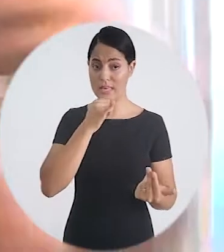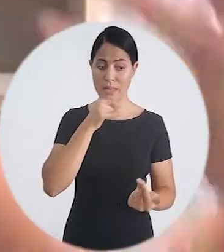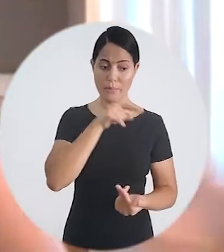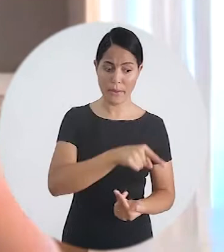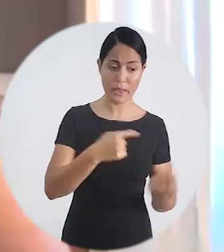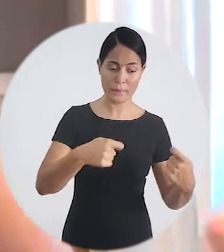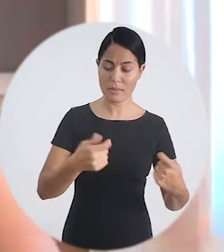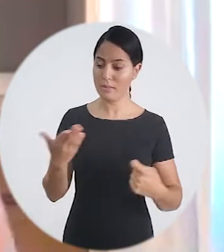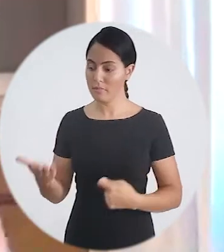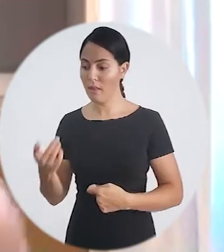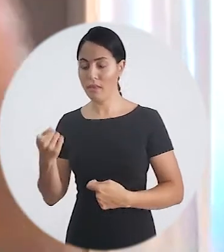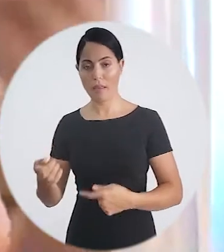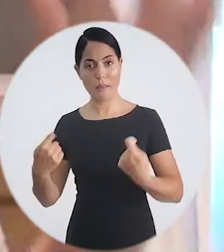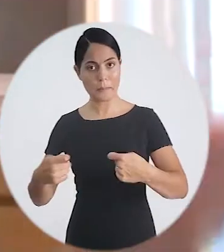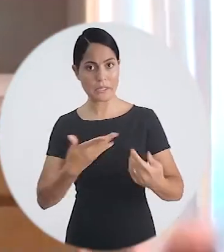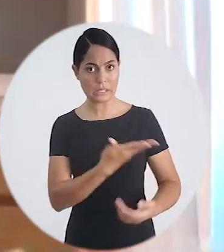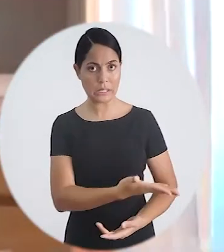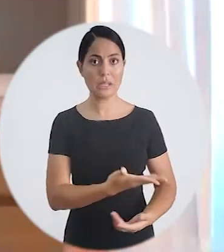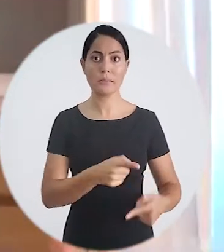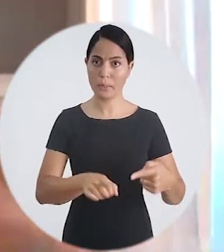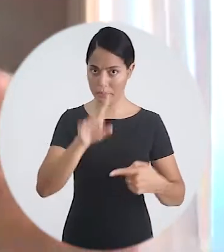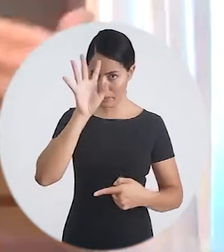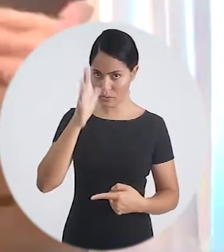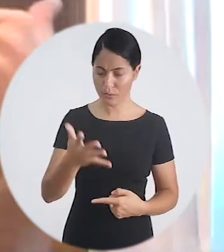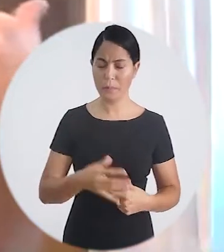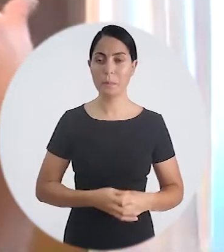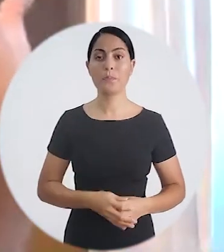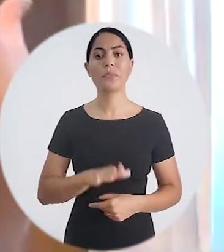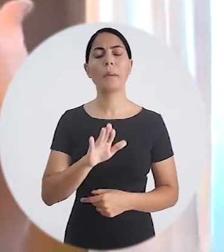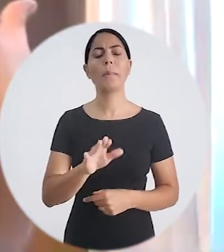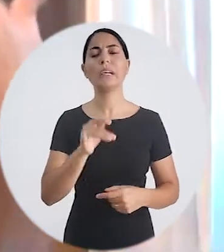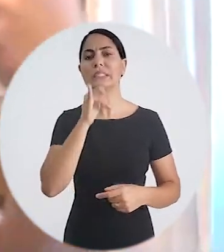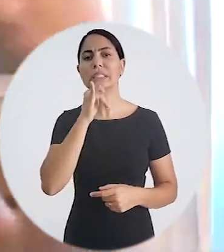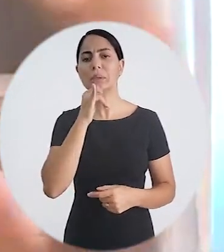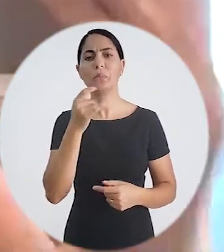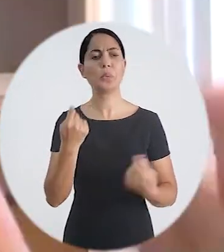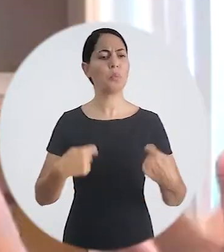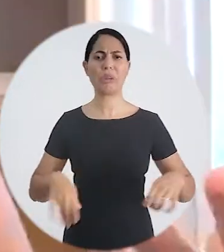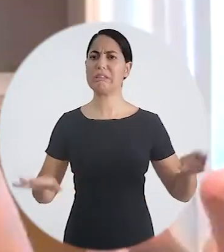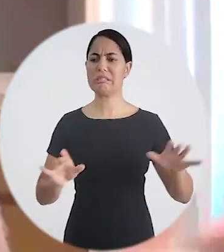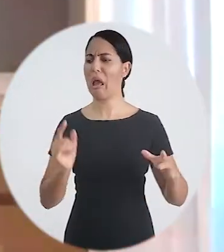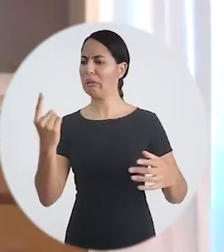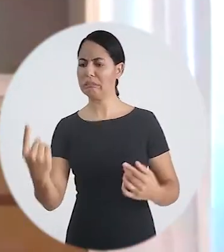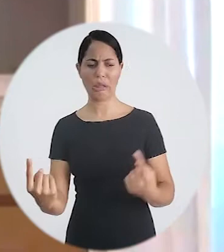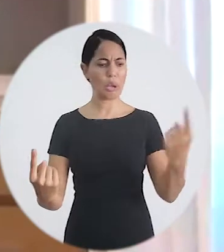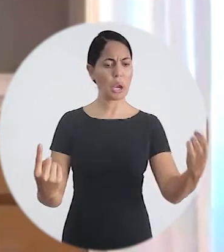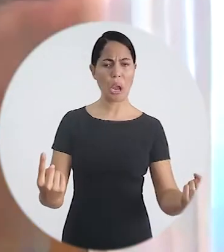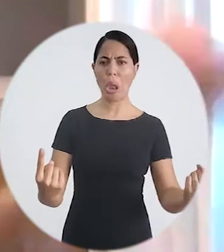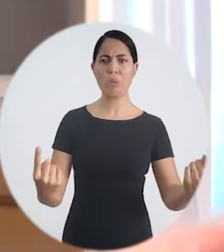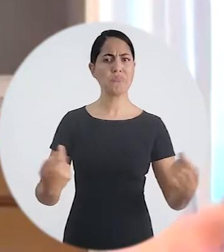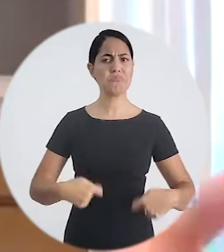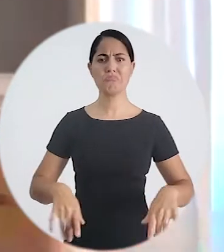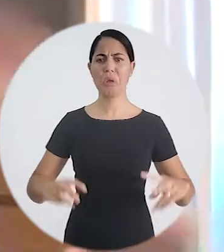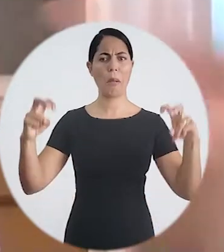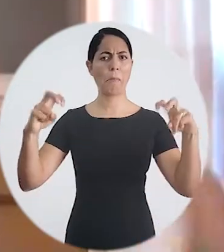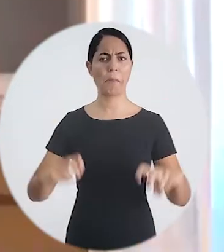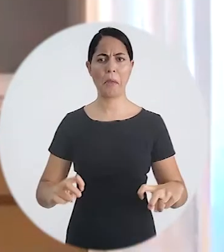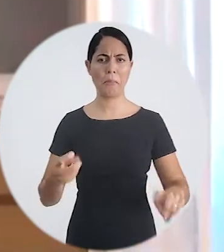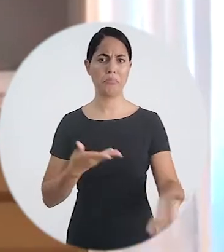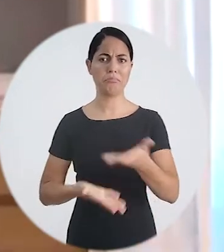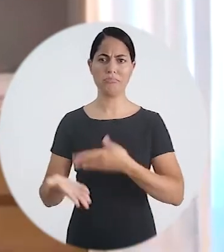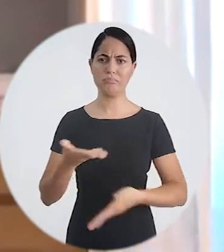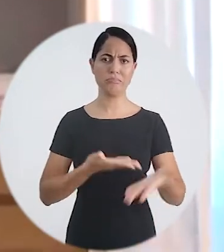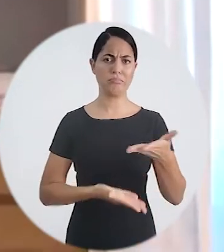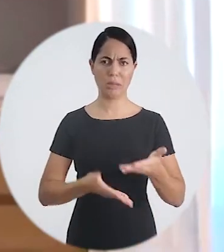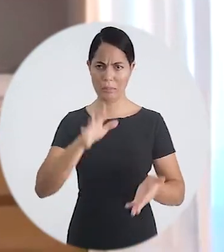que aquela situação se resolva da melhor forma possível. Se você pudesse prescindir de mim ou eu de você, a gente sequer se daria o trabalho